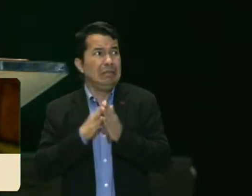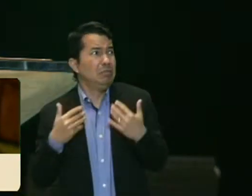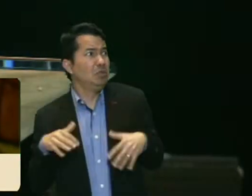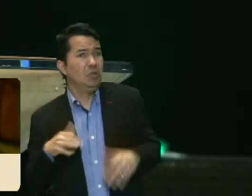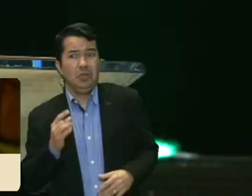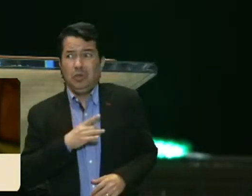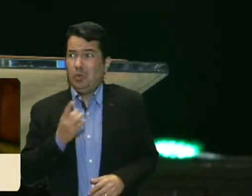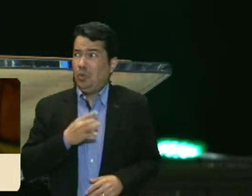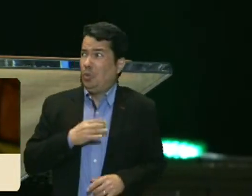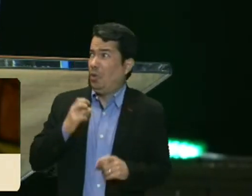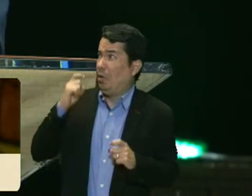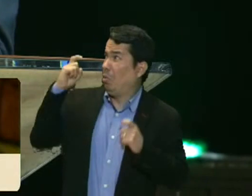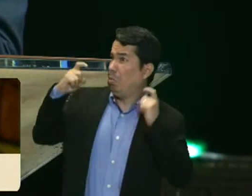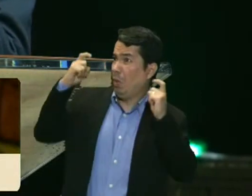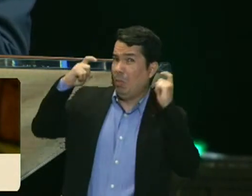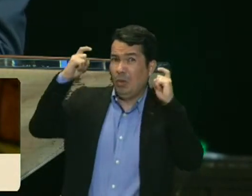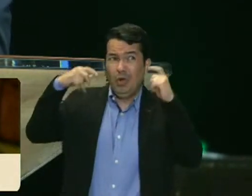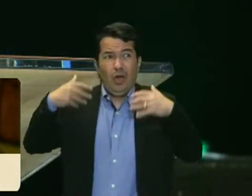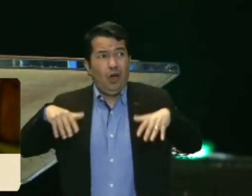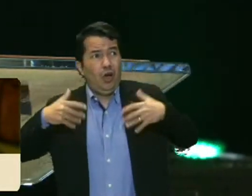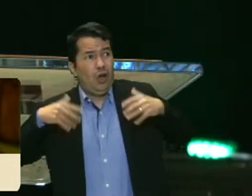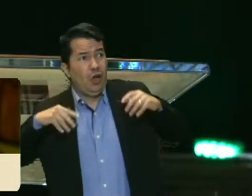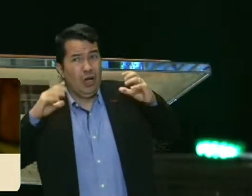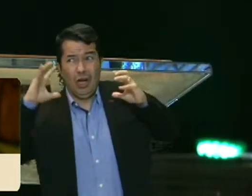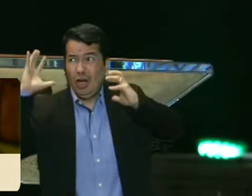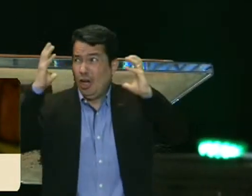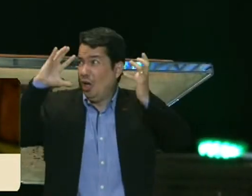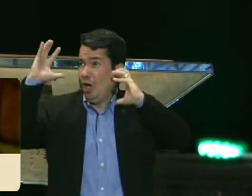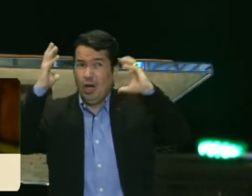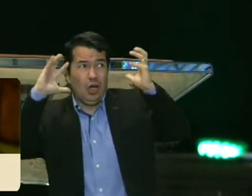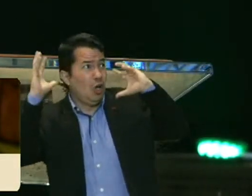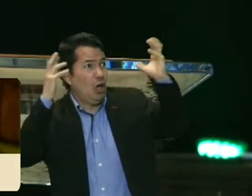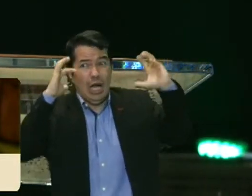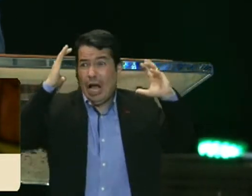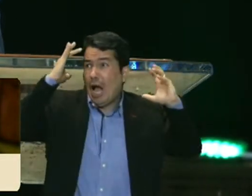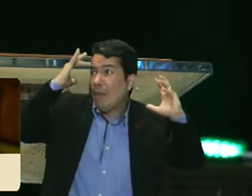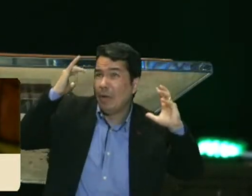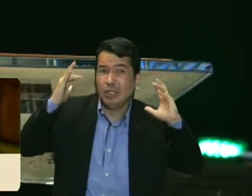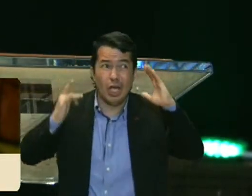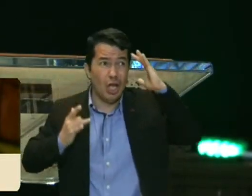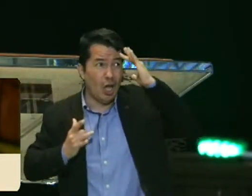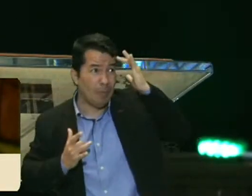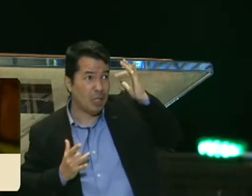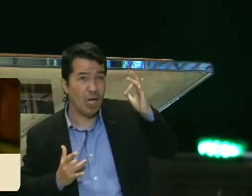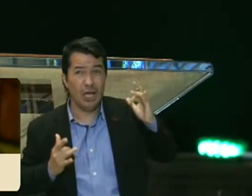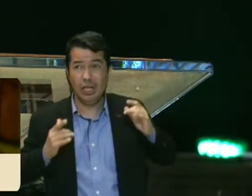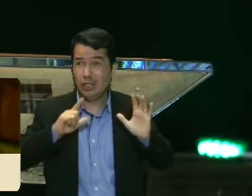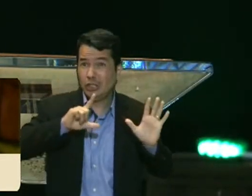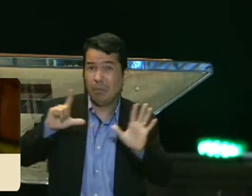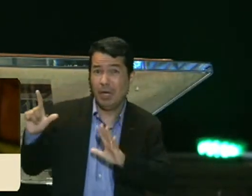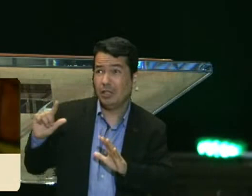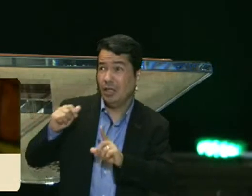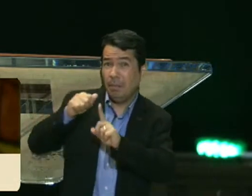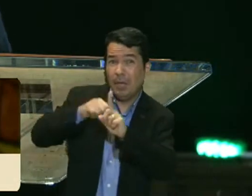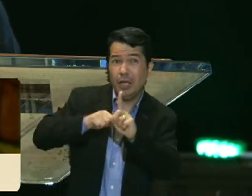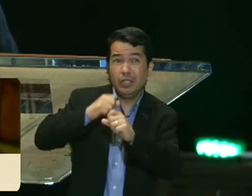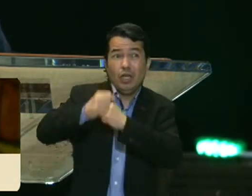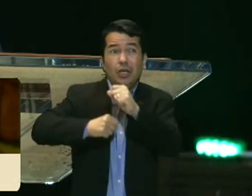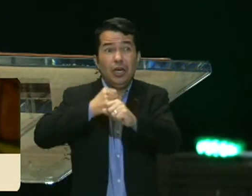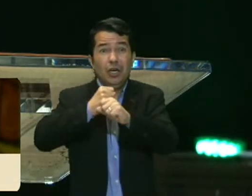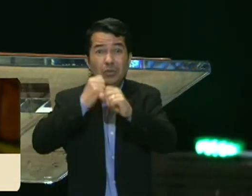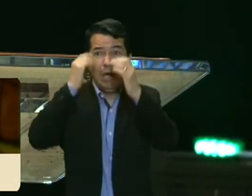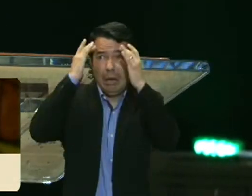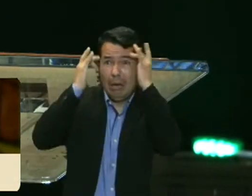Mais preocupado você fica. Mais você quer saber como vai ser o amanhã, o depois da manhã, a semana que vem, o mês que vem, o ano que